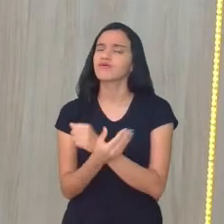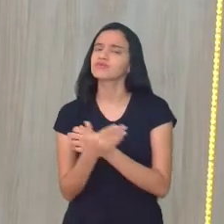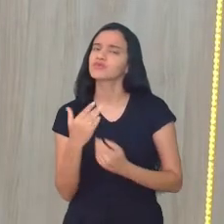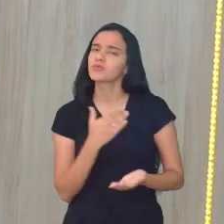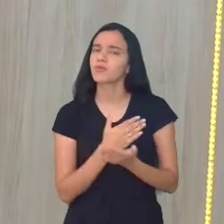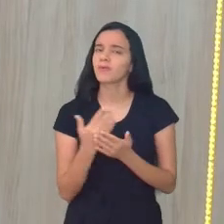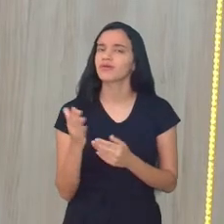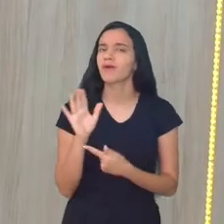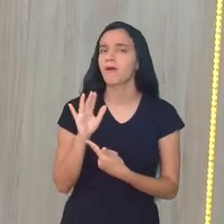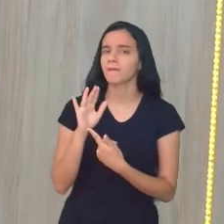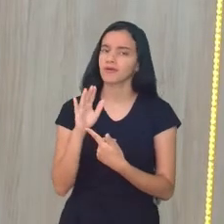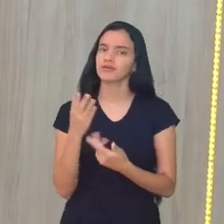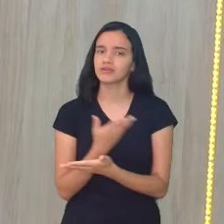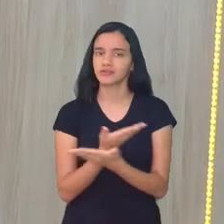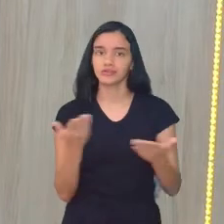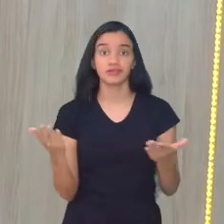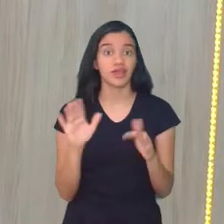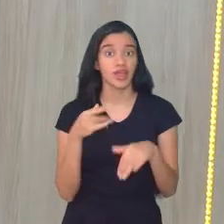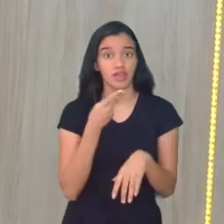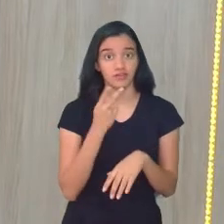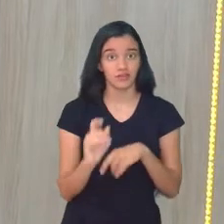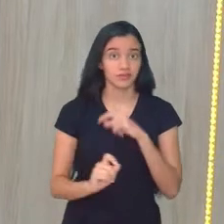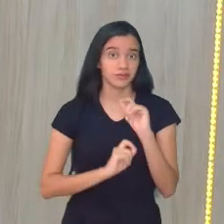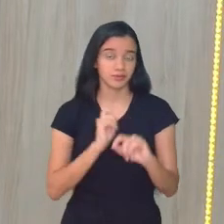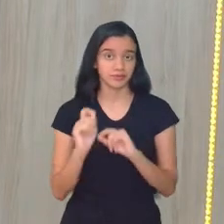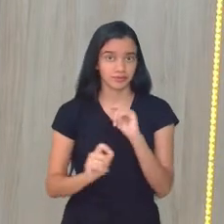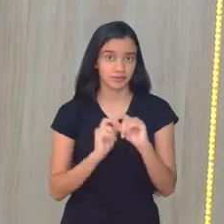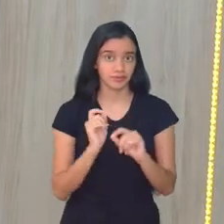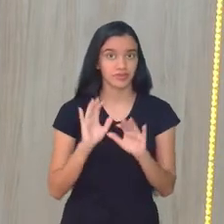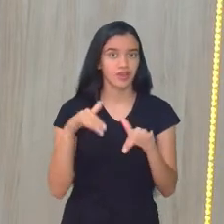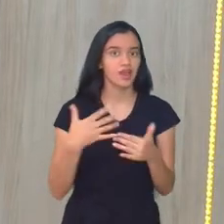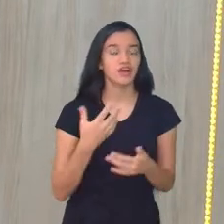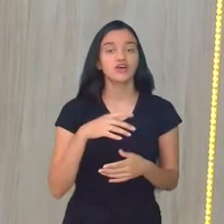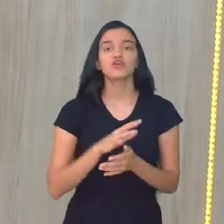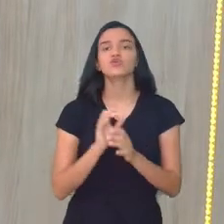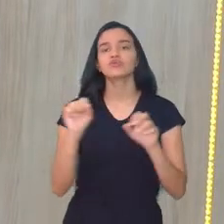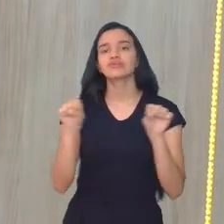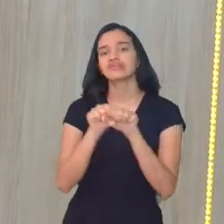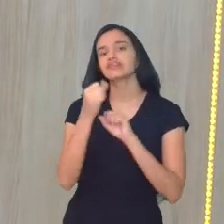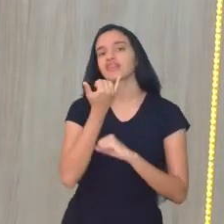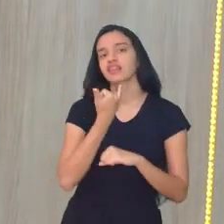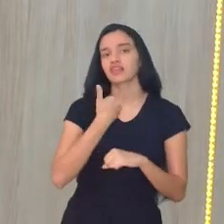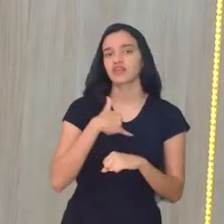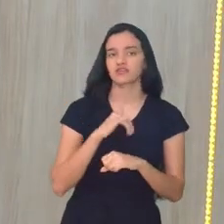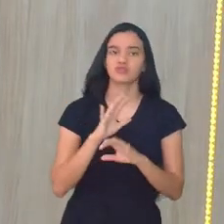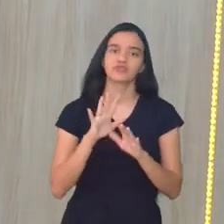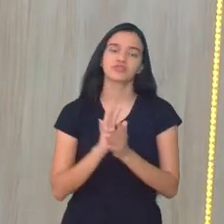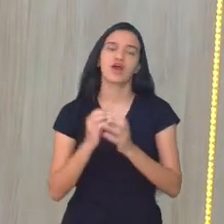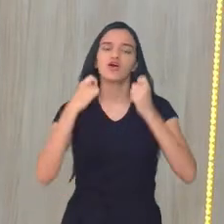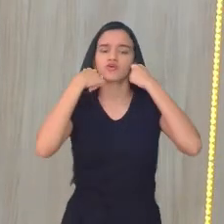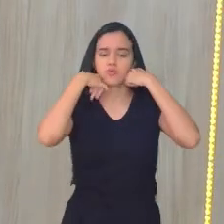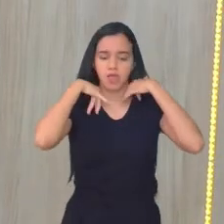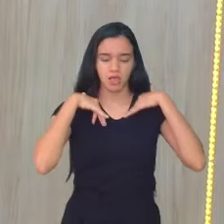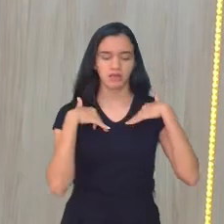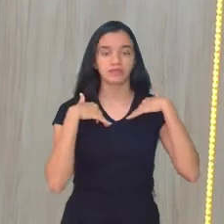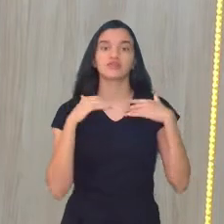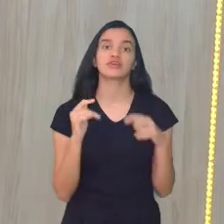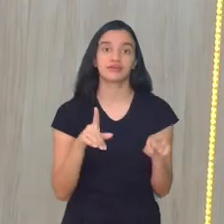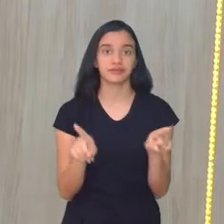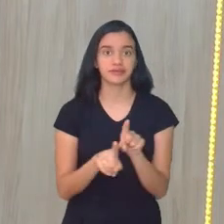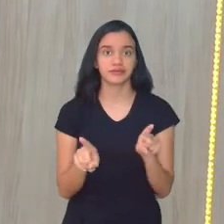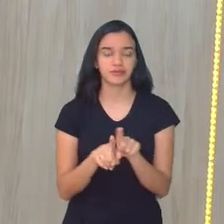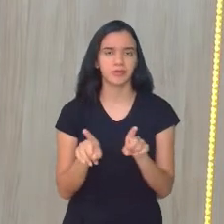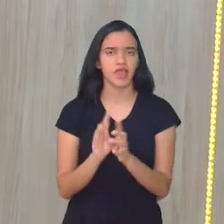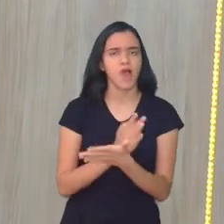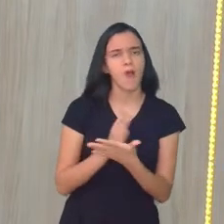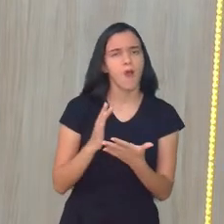aqui? Porque eu disse, a questão muitas vezes o sistema nervoso fica transpirando, não é? A questão de